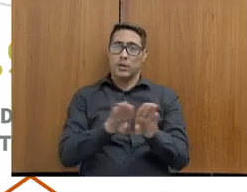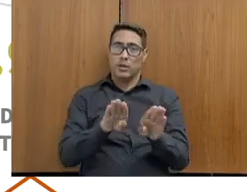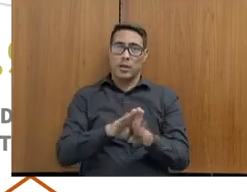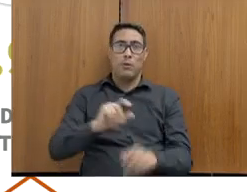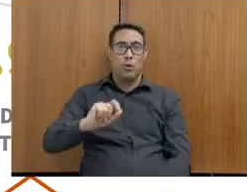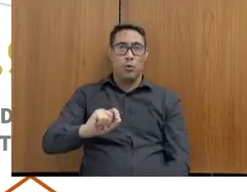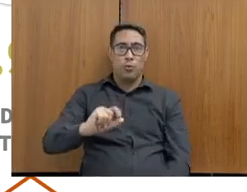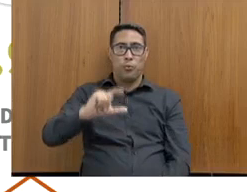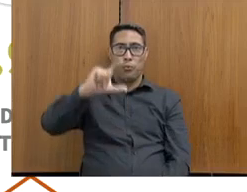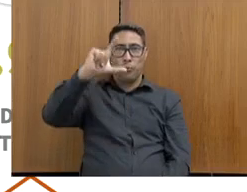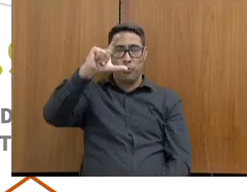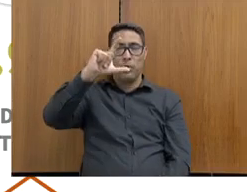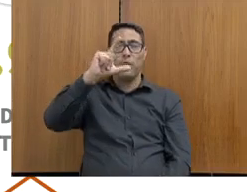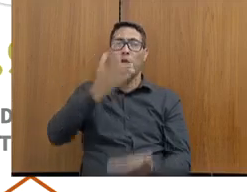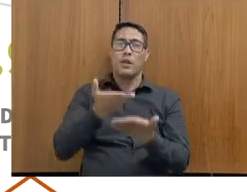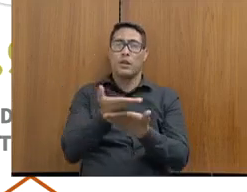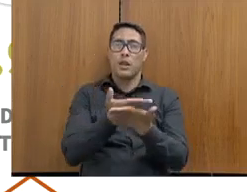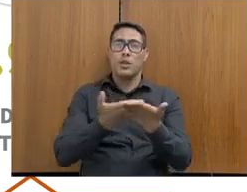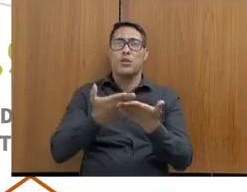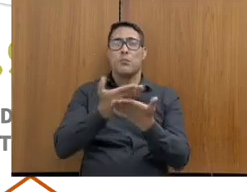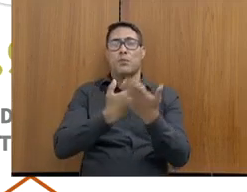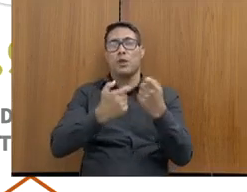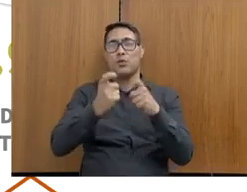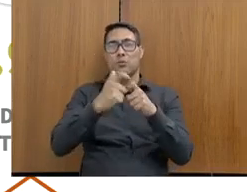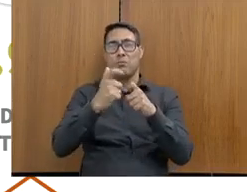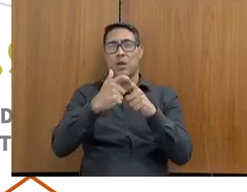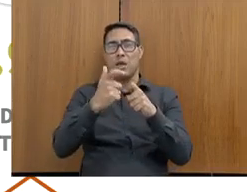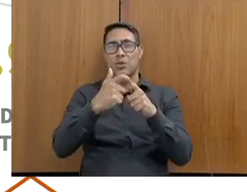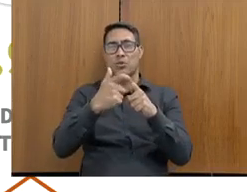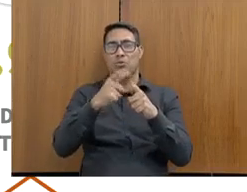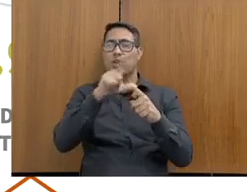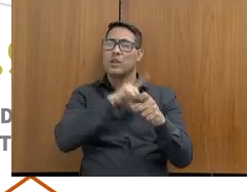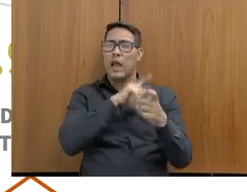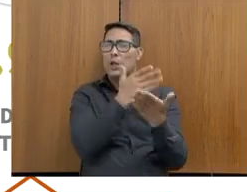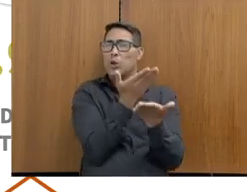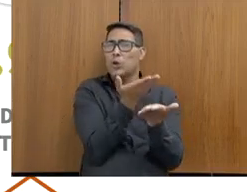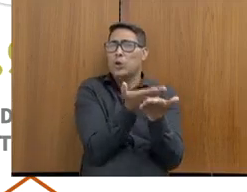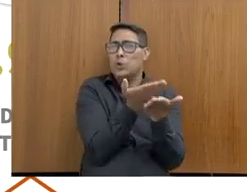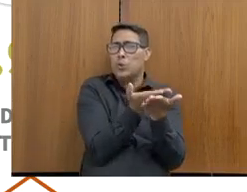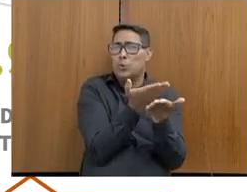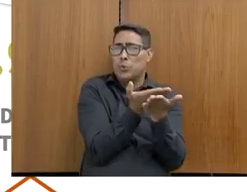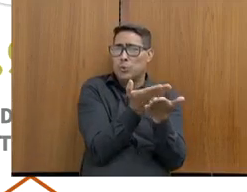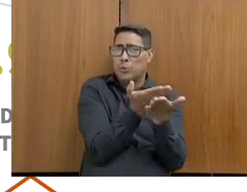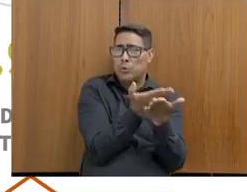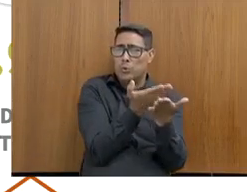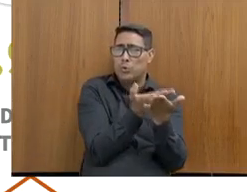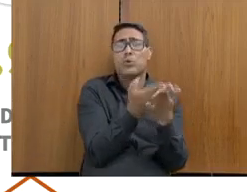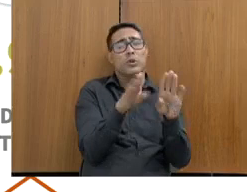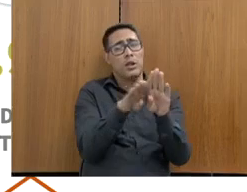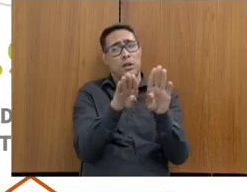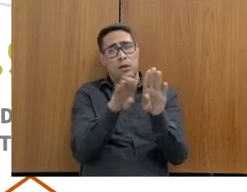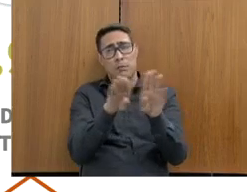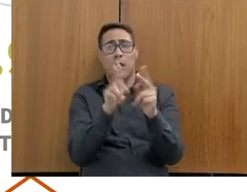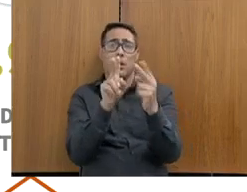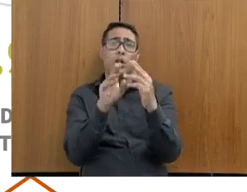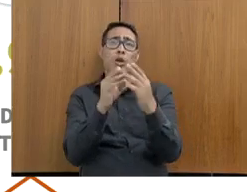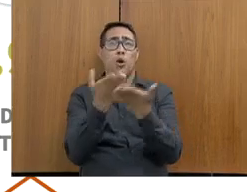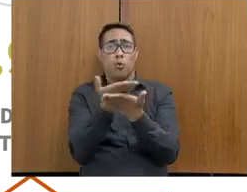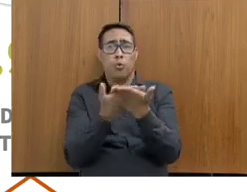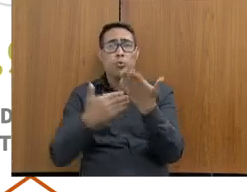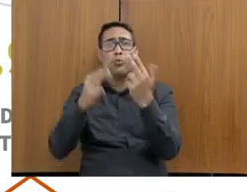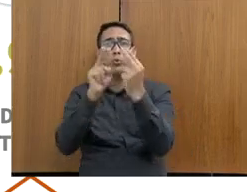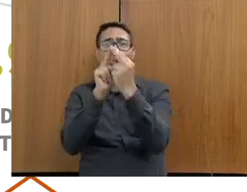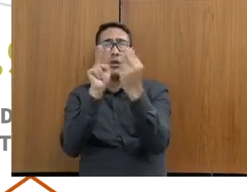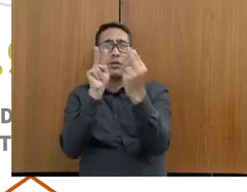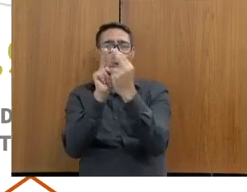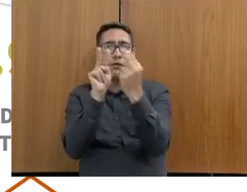atendimentos médicos né E já está em estudo a implementação da tela é consulta no que diz respeito atendimento médico